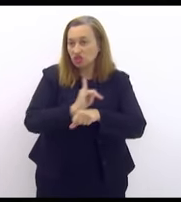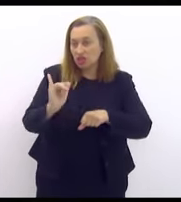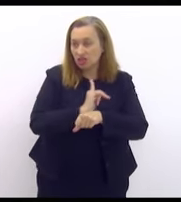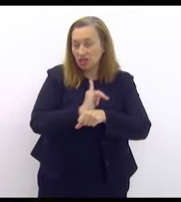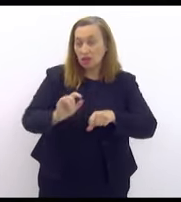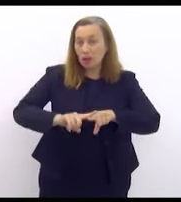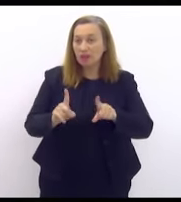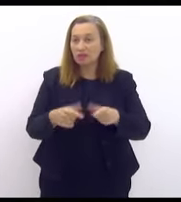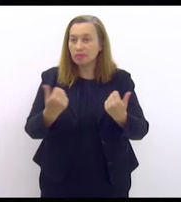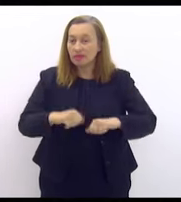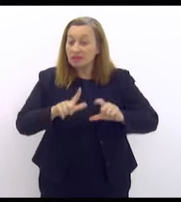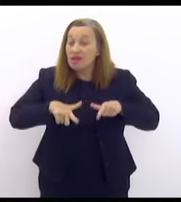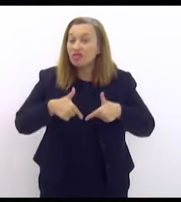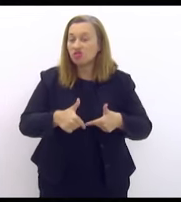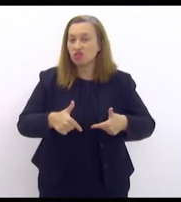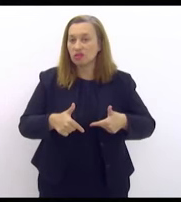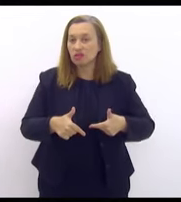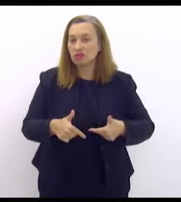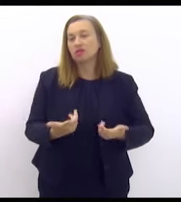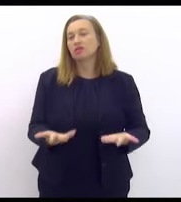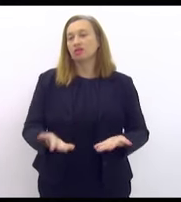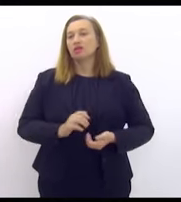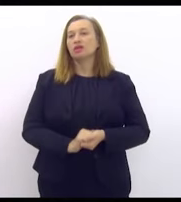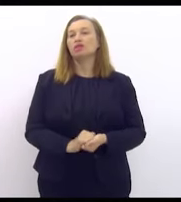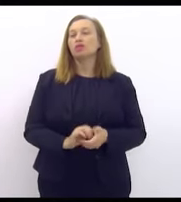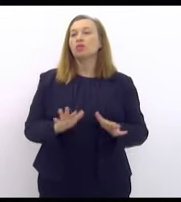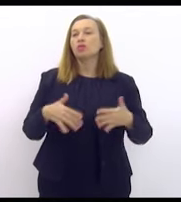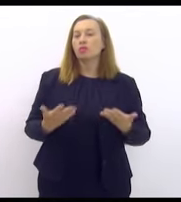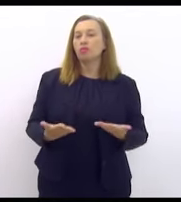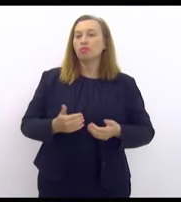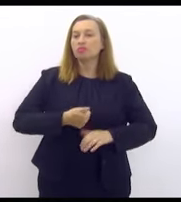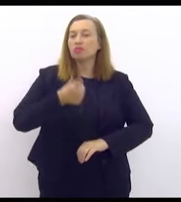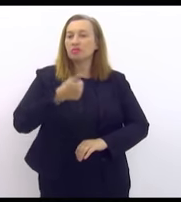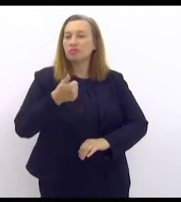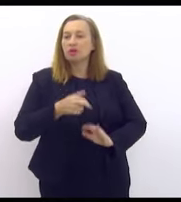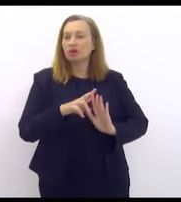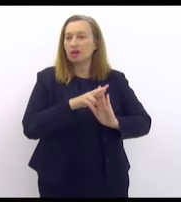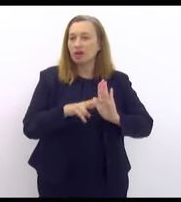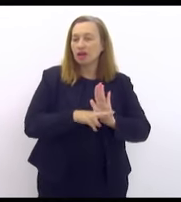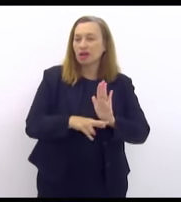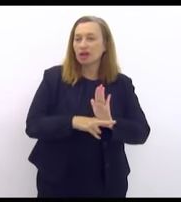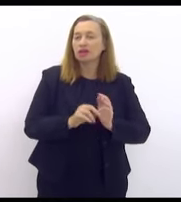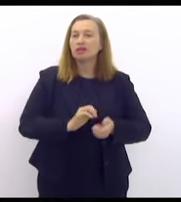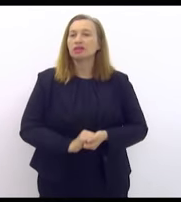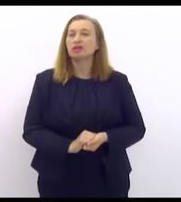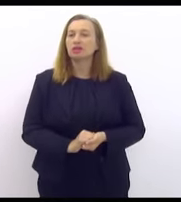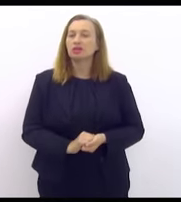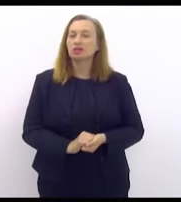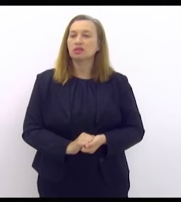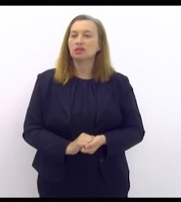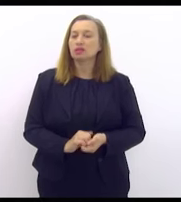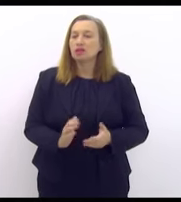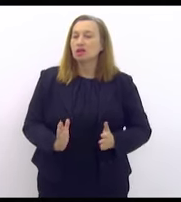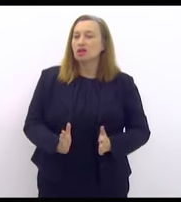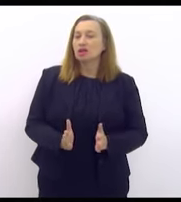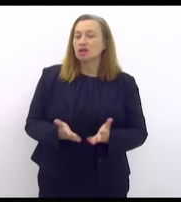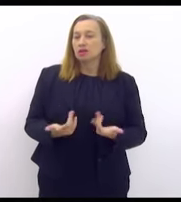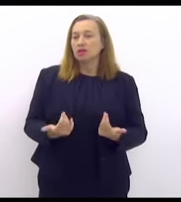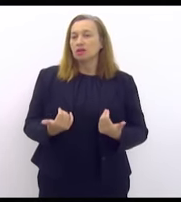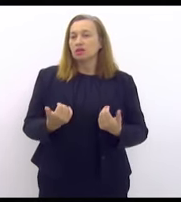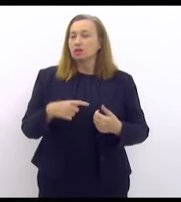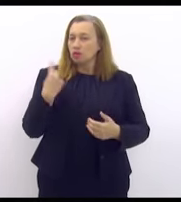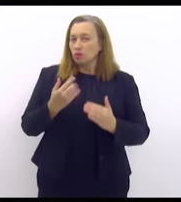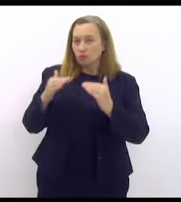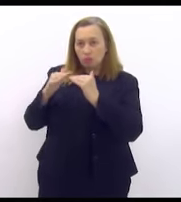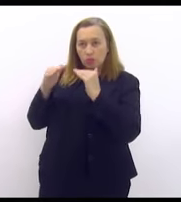tem que sair do papel. Né? Então, vamos lá. Quais são as missões do PED? Primeiro, erradicação da extrema pobreza. Todos nós